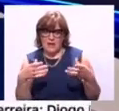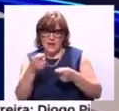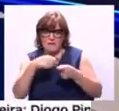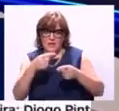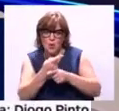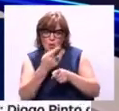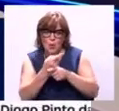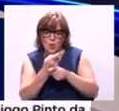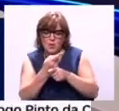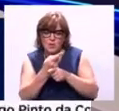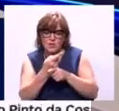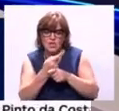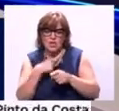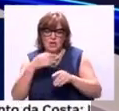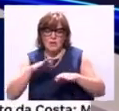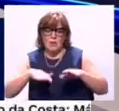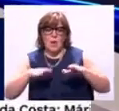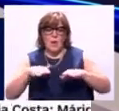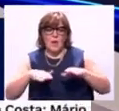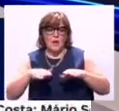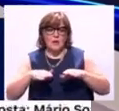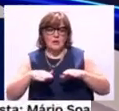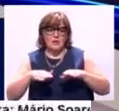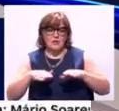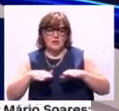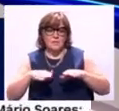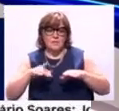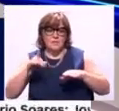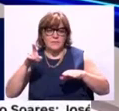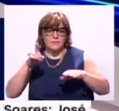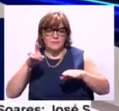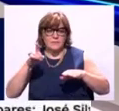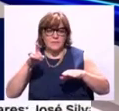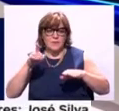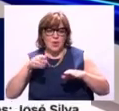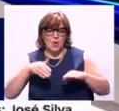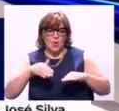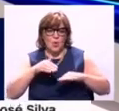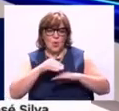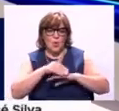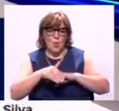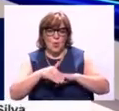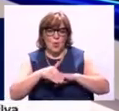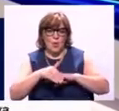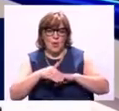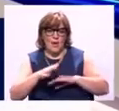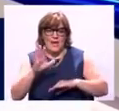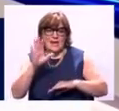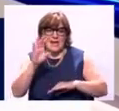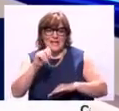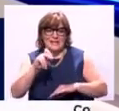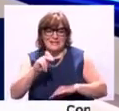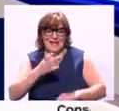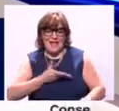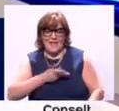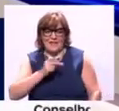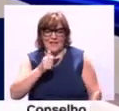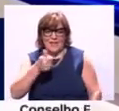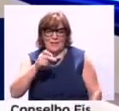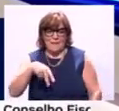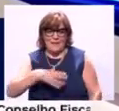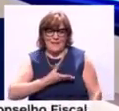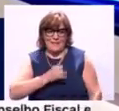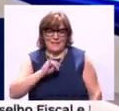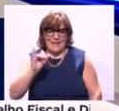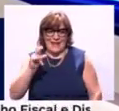merchandising? Nós temos uma loja ali na Rua de Sá da Bandeira, com o bilhão.